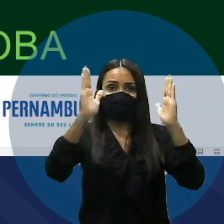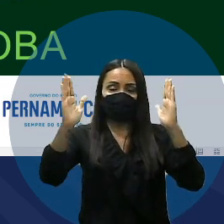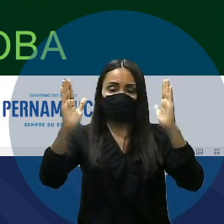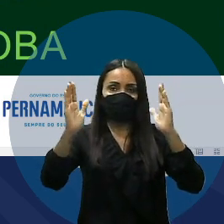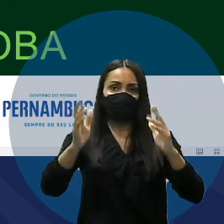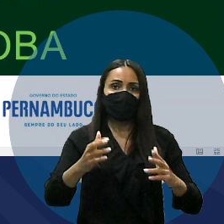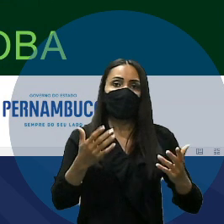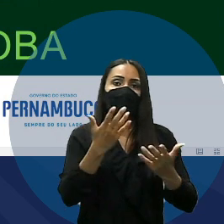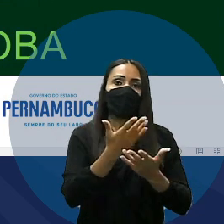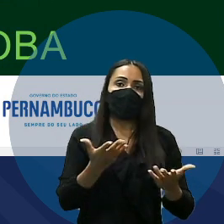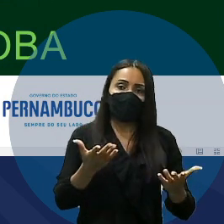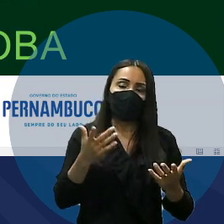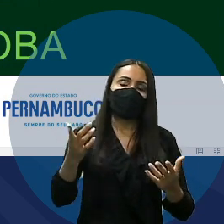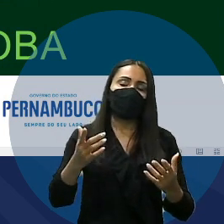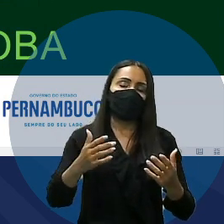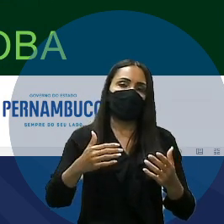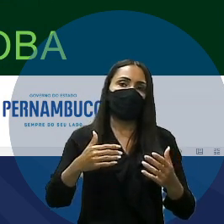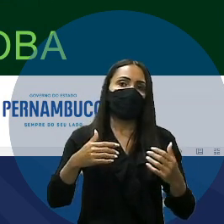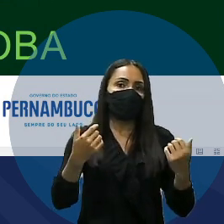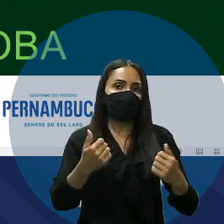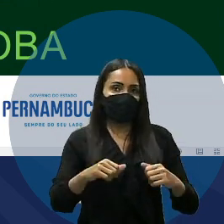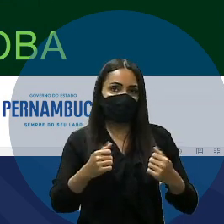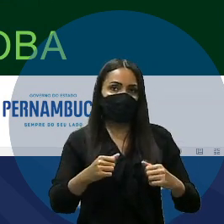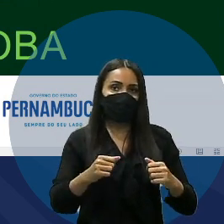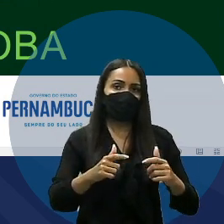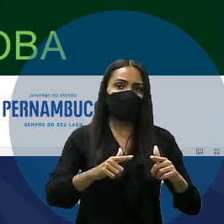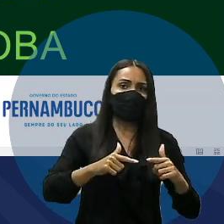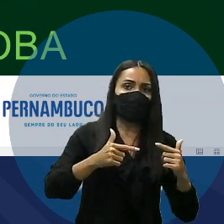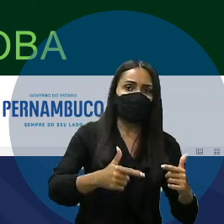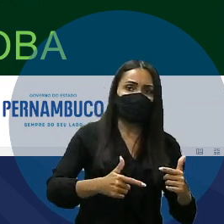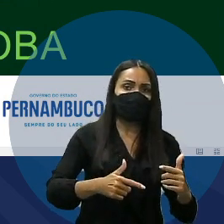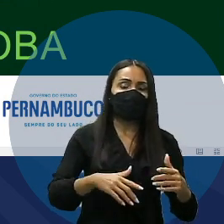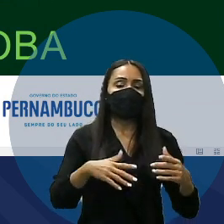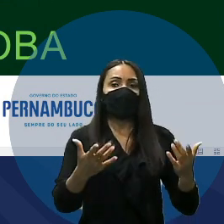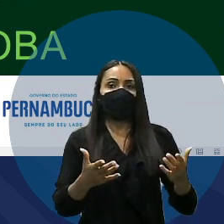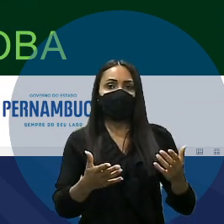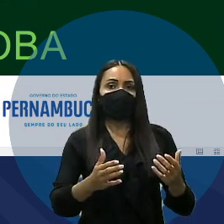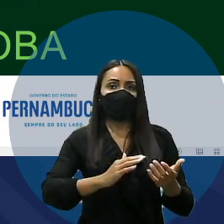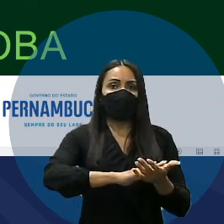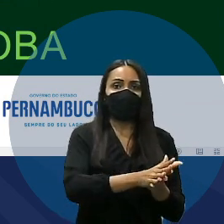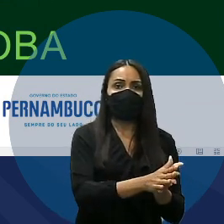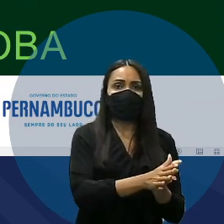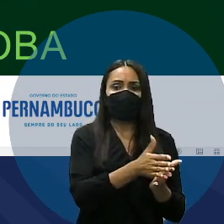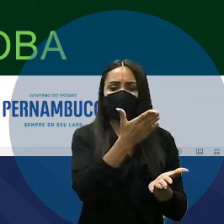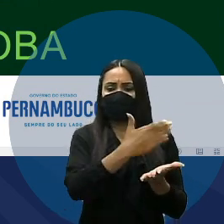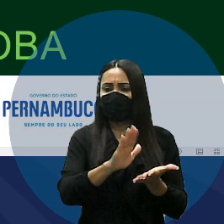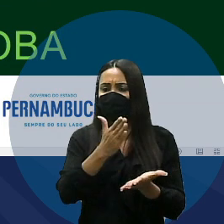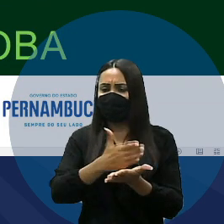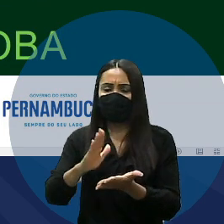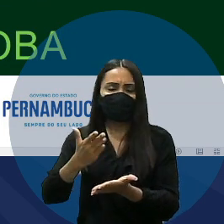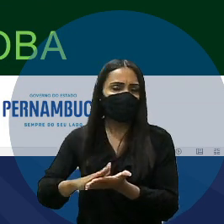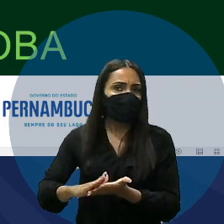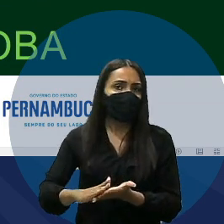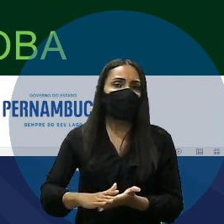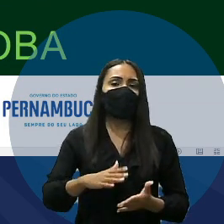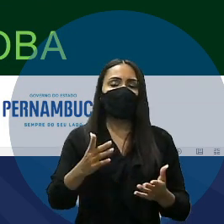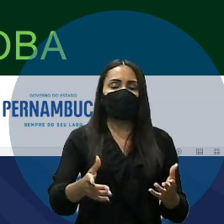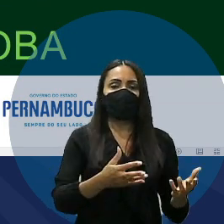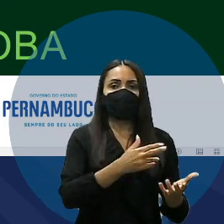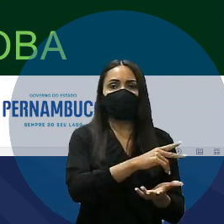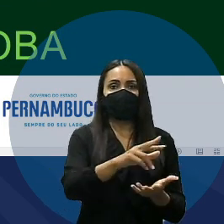foi preciso quebrar muitos preconceitos que, acredito, rondam muitas escolas, a vida de muitos